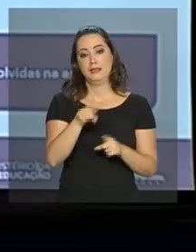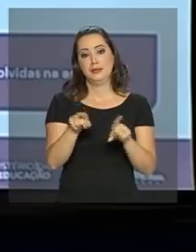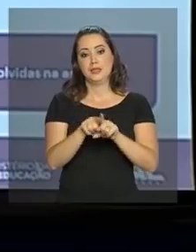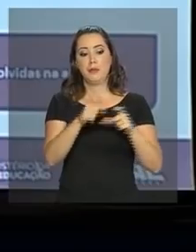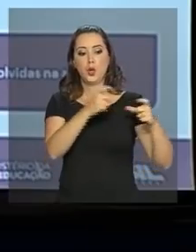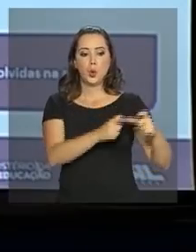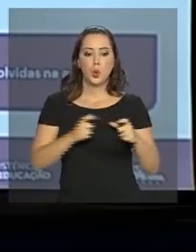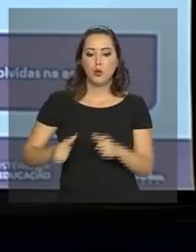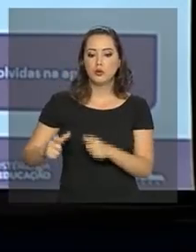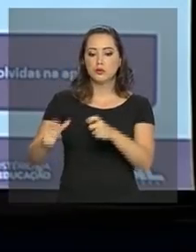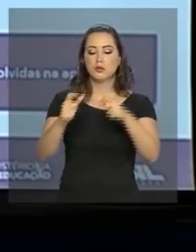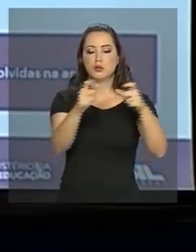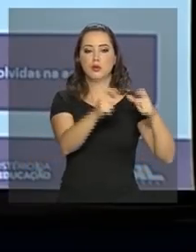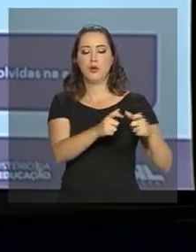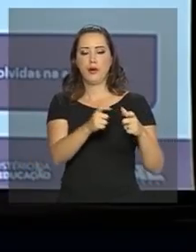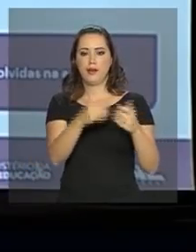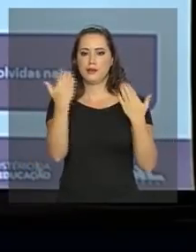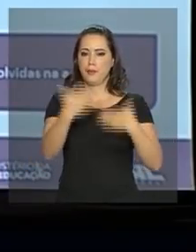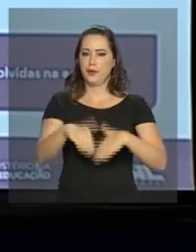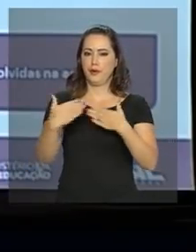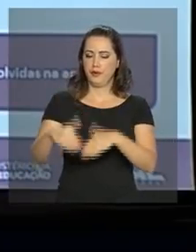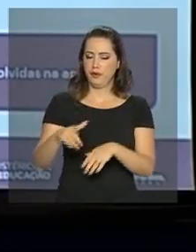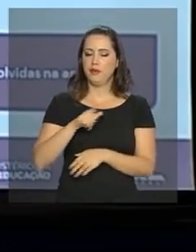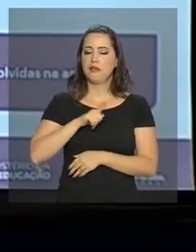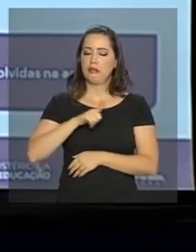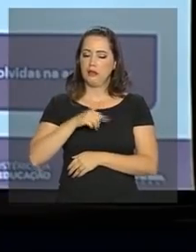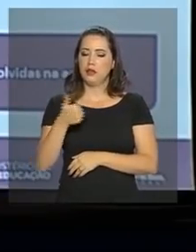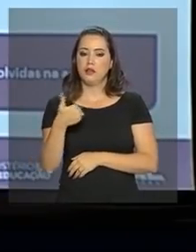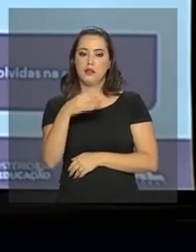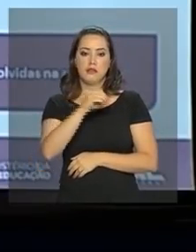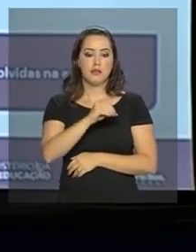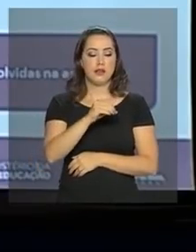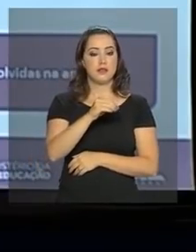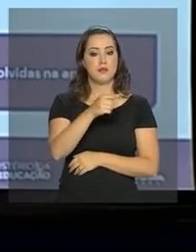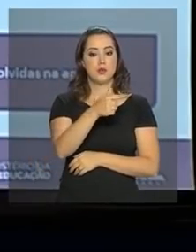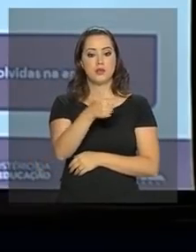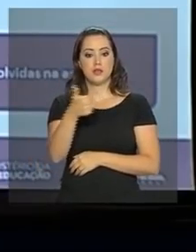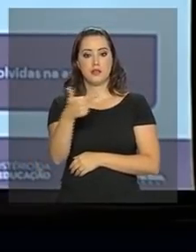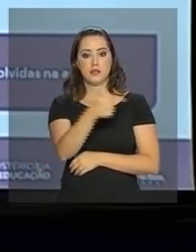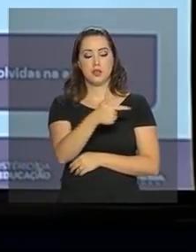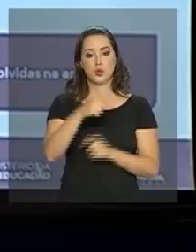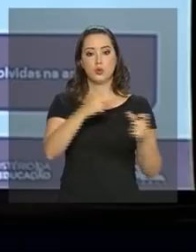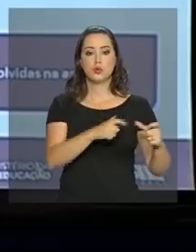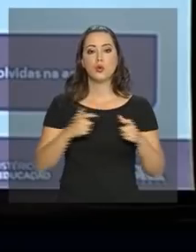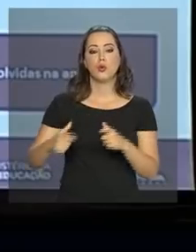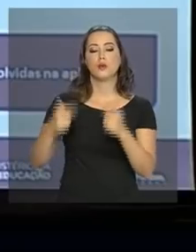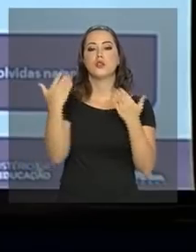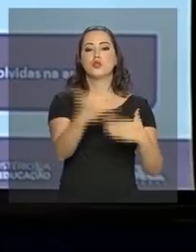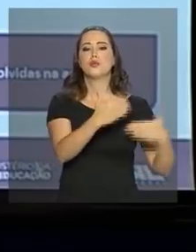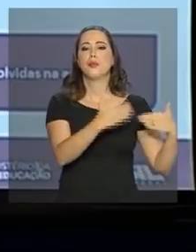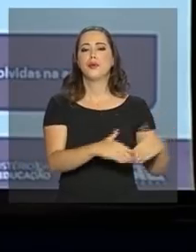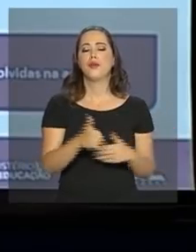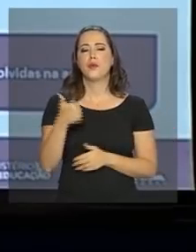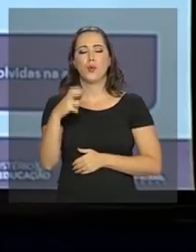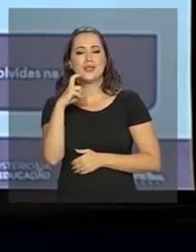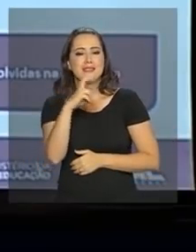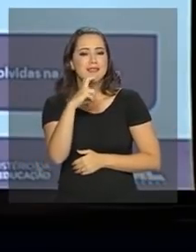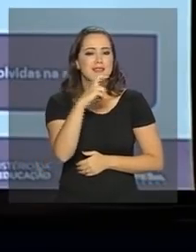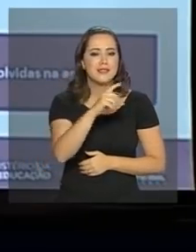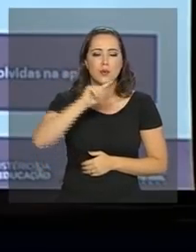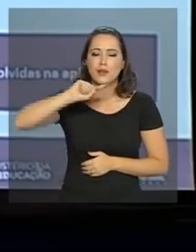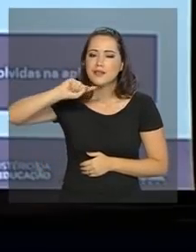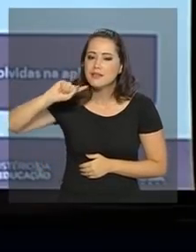locais de aplicação nós temos 10.718 locais de aplicação com 155 mil